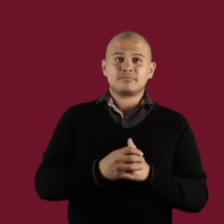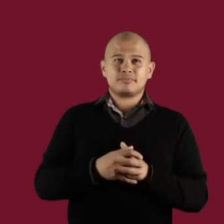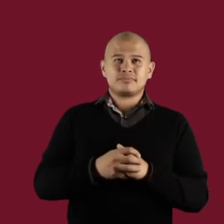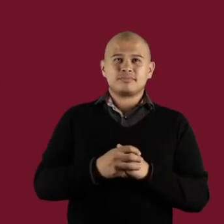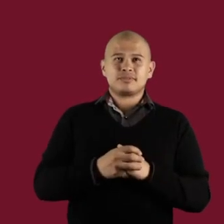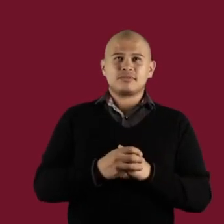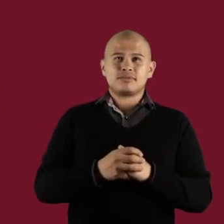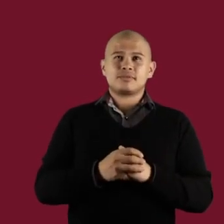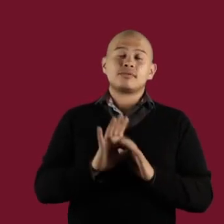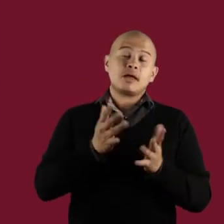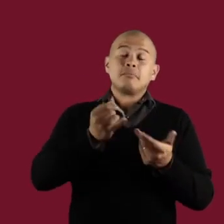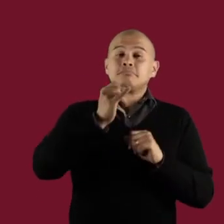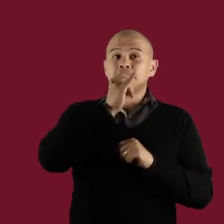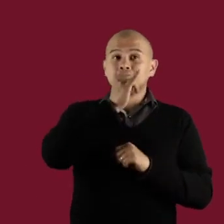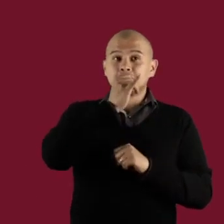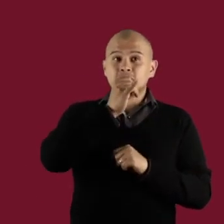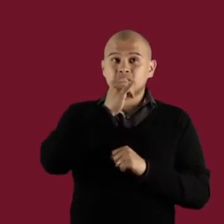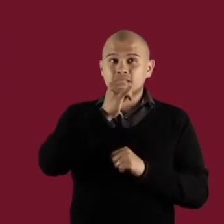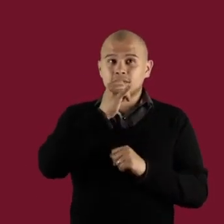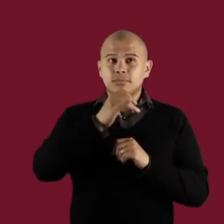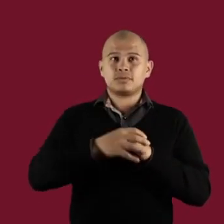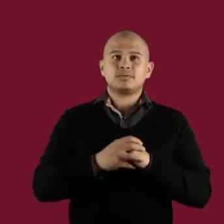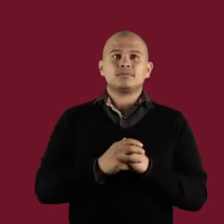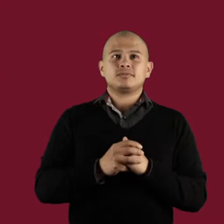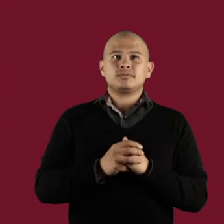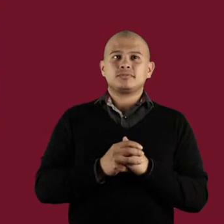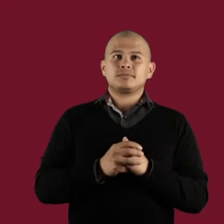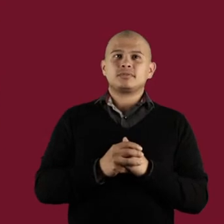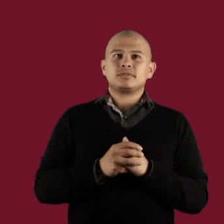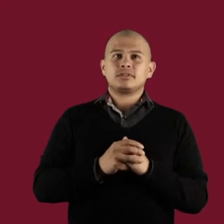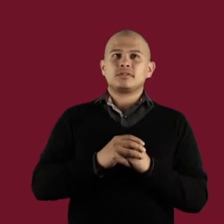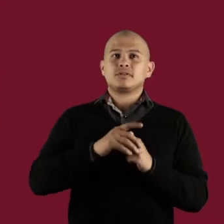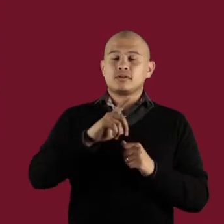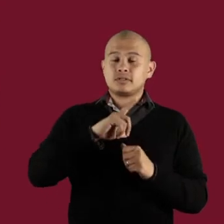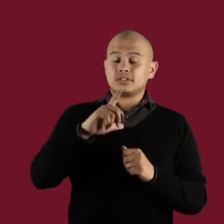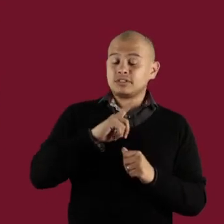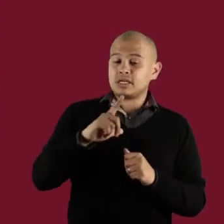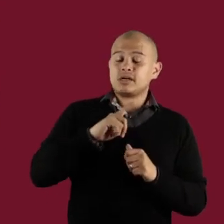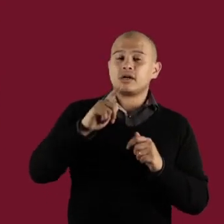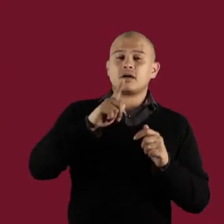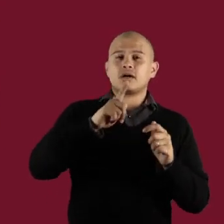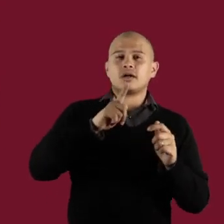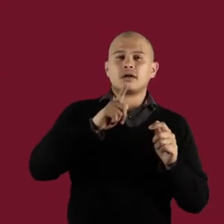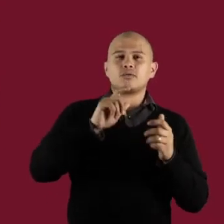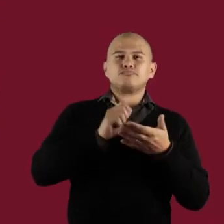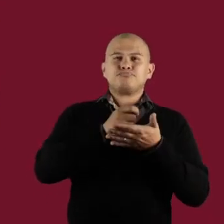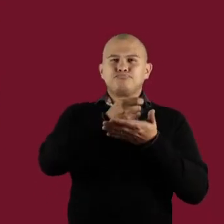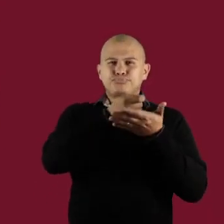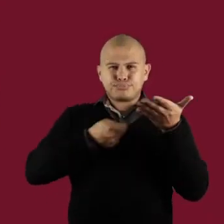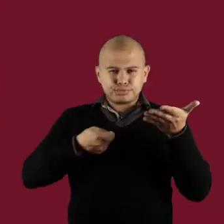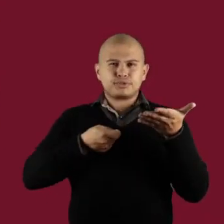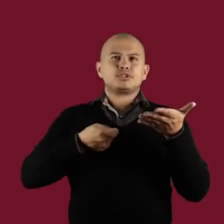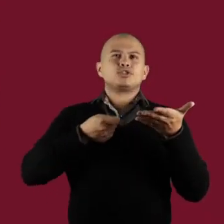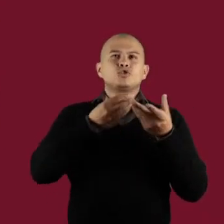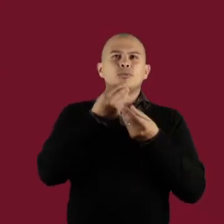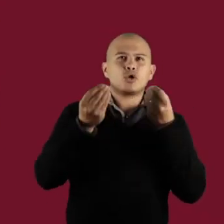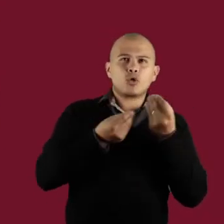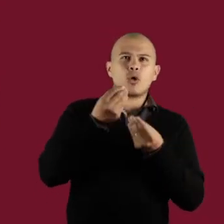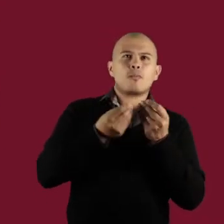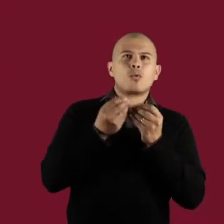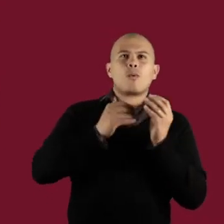Por exemplo, nós temos um relatório sobre a fome, os focos da fome no